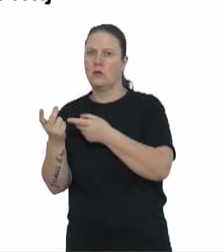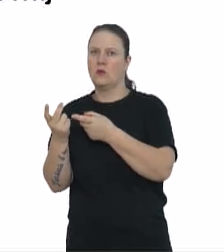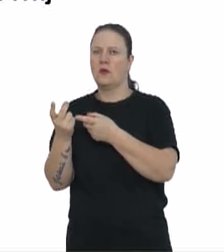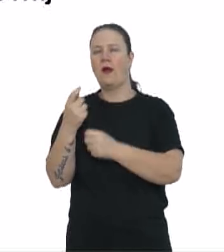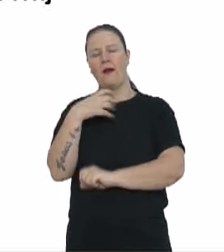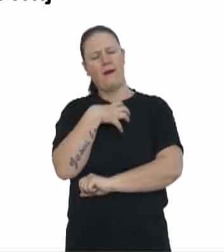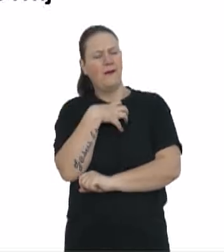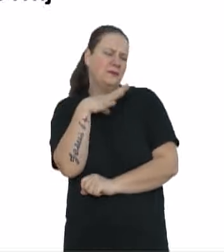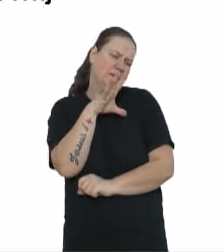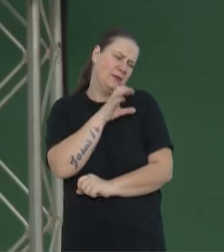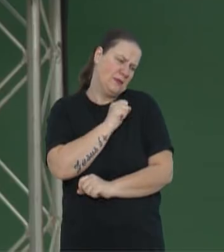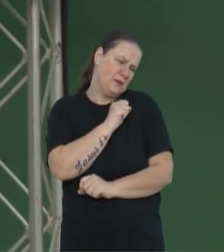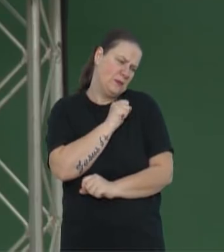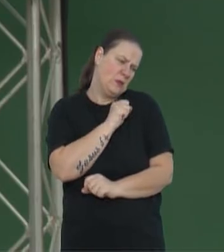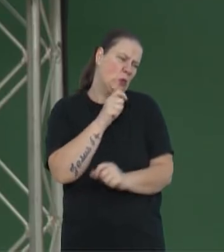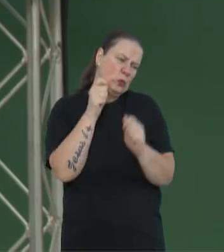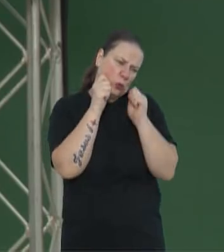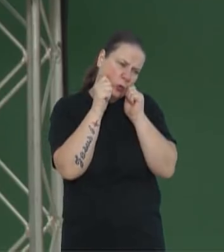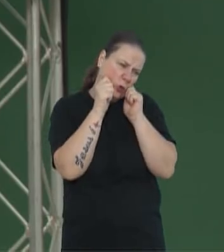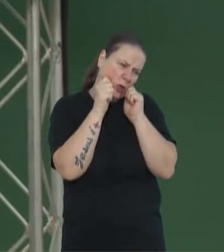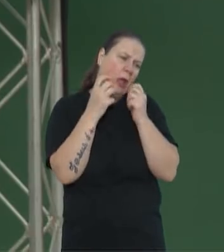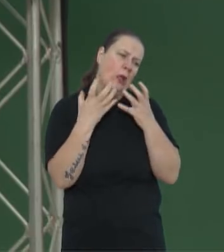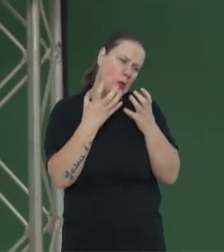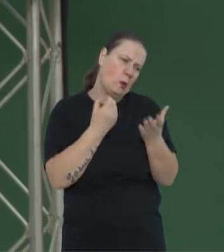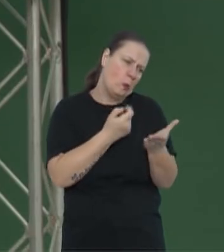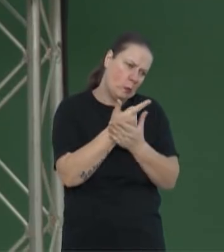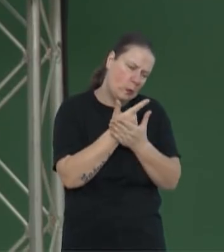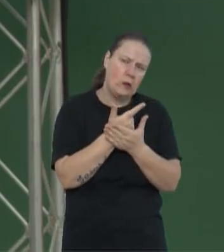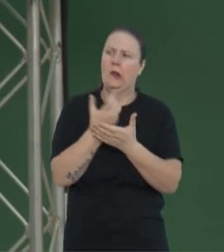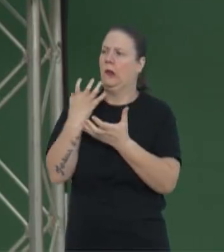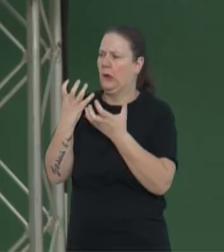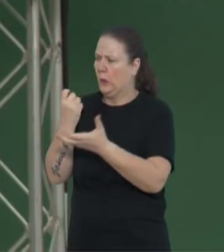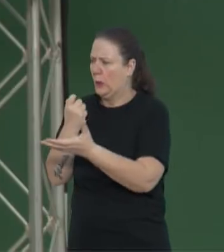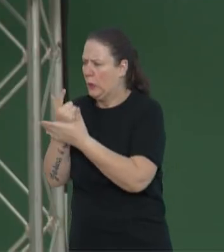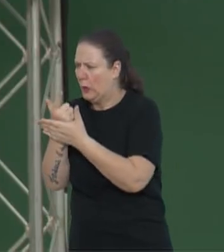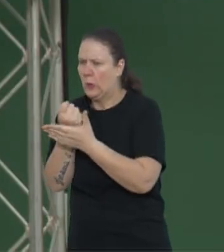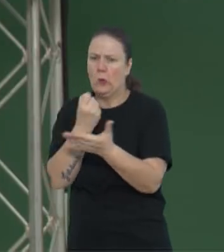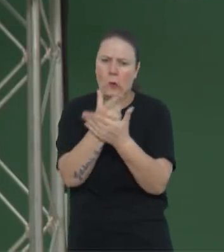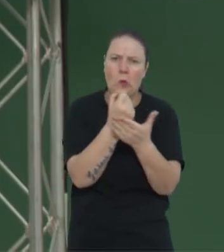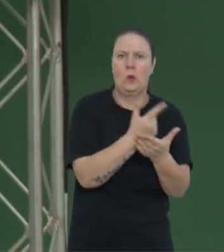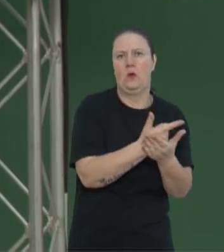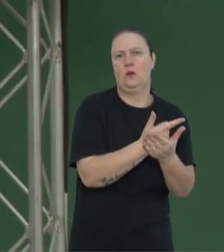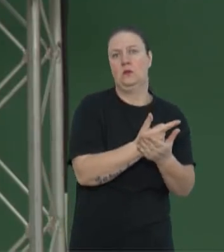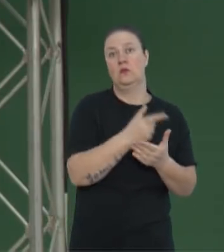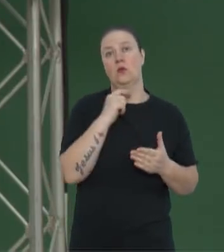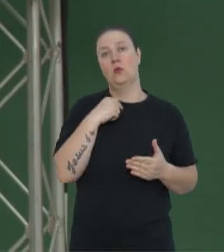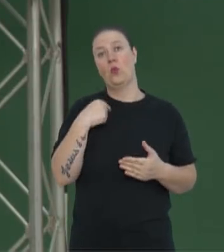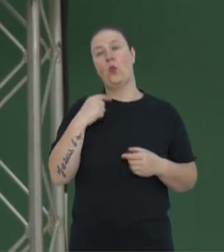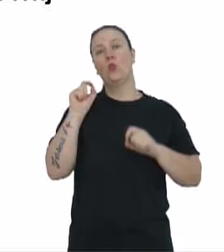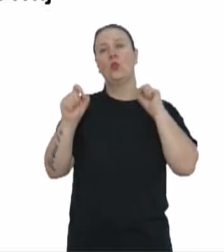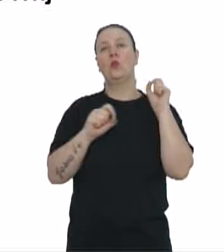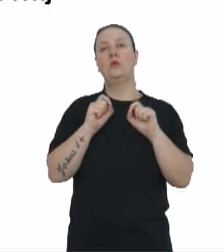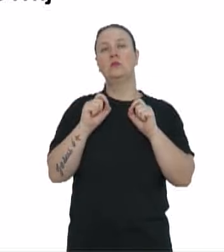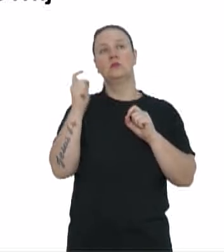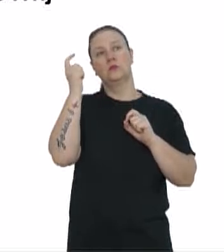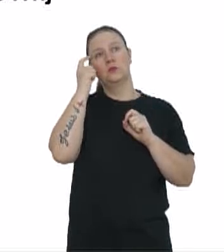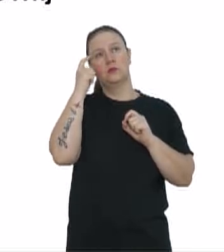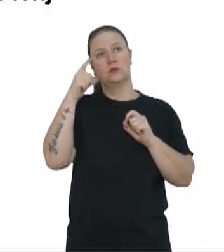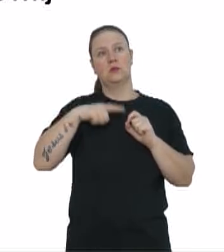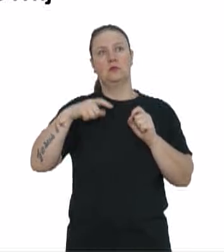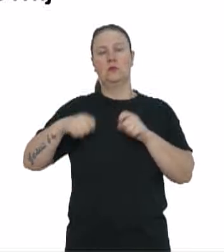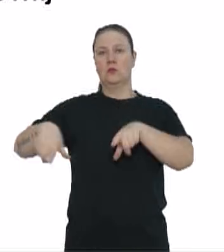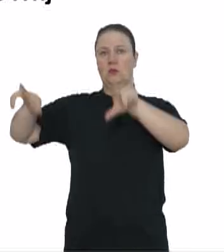em relação a esses objetos, uma necessidade de ter cada vez mais. E pensar também no tridimensional como tudo aquilo que nos cerca. Ali temos uma